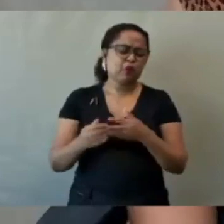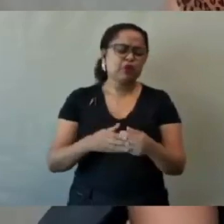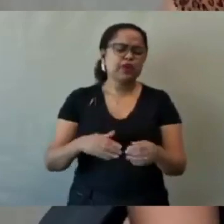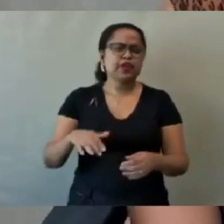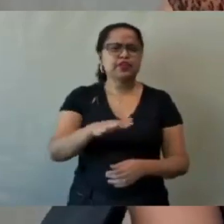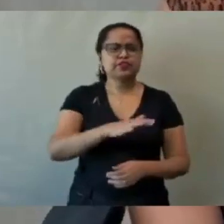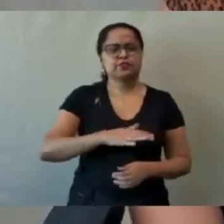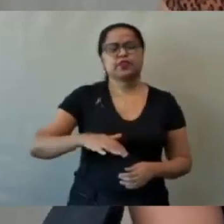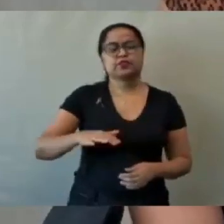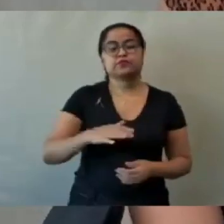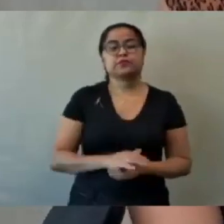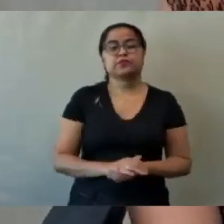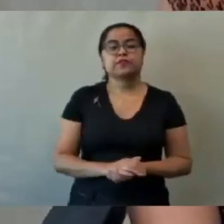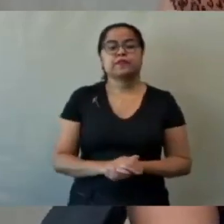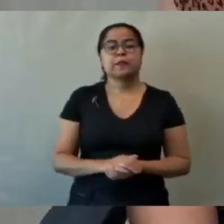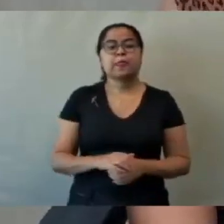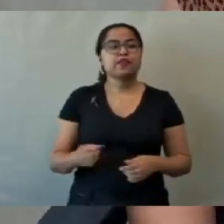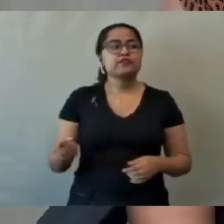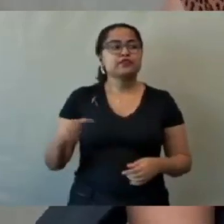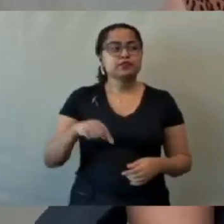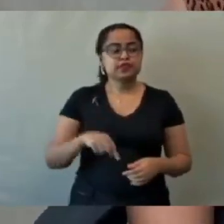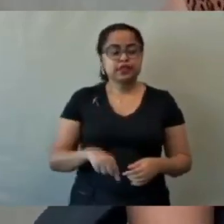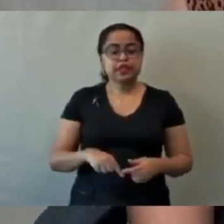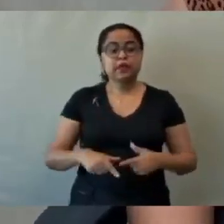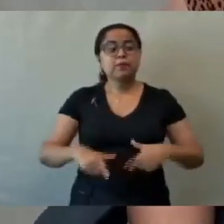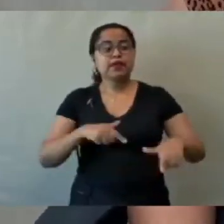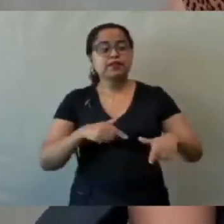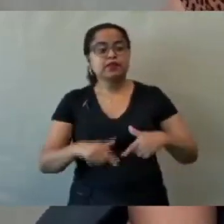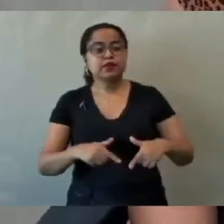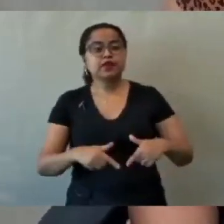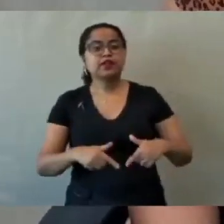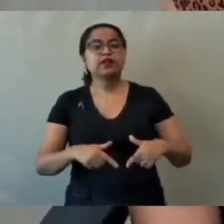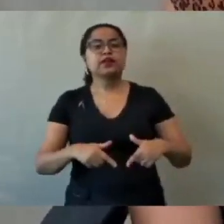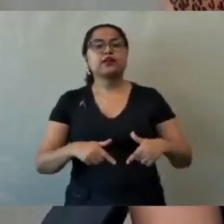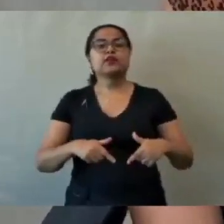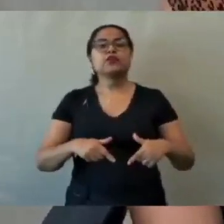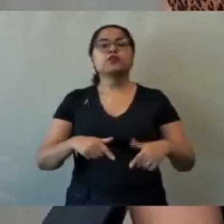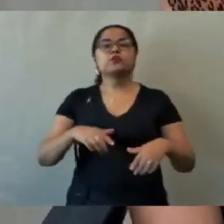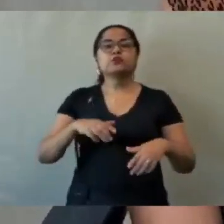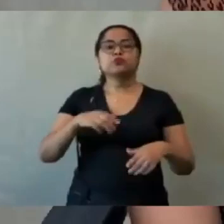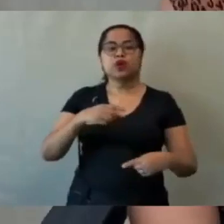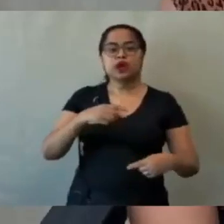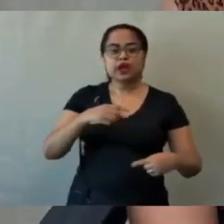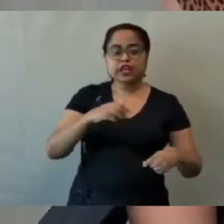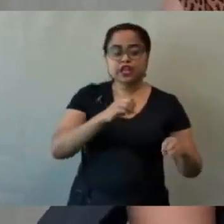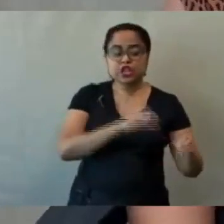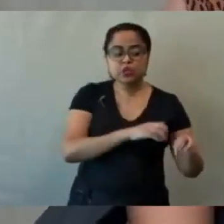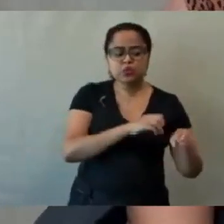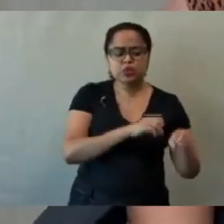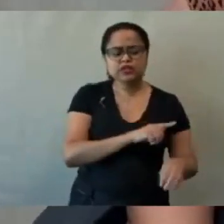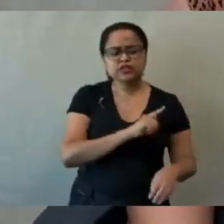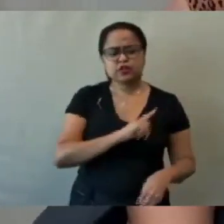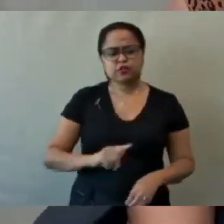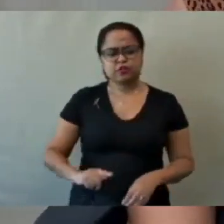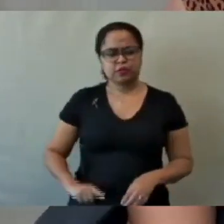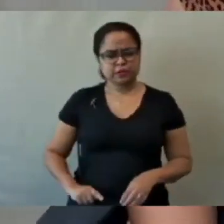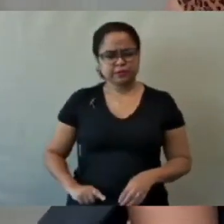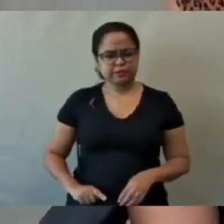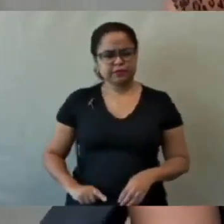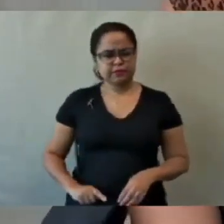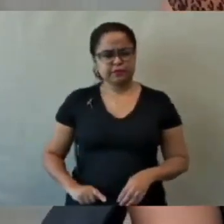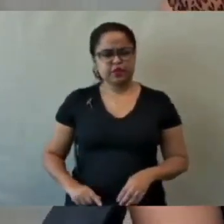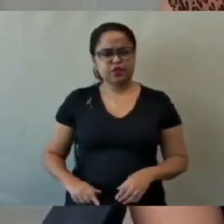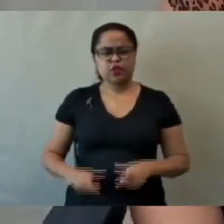A gente está aqui para trabalhar com a educação pública. Então, de onde estamos falando